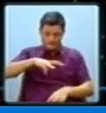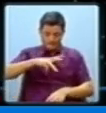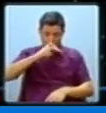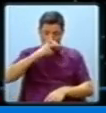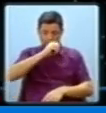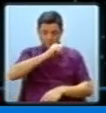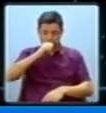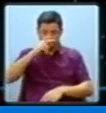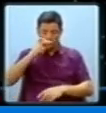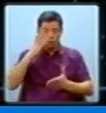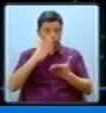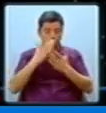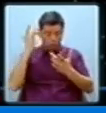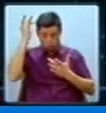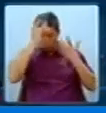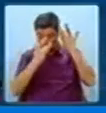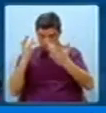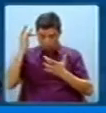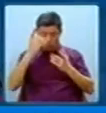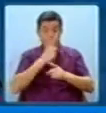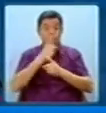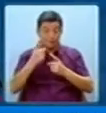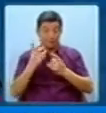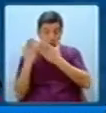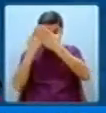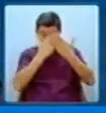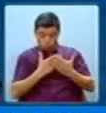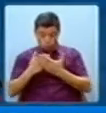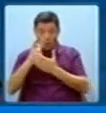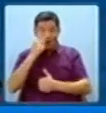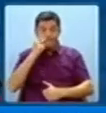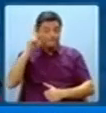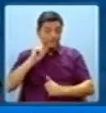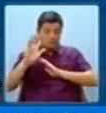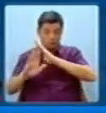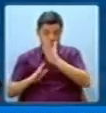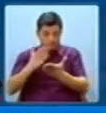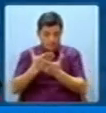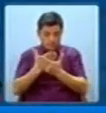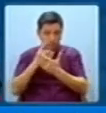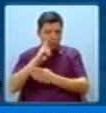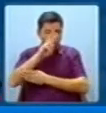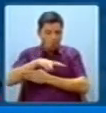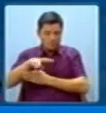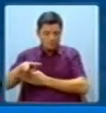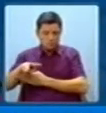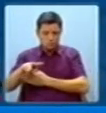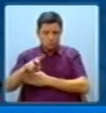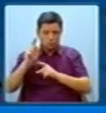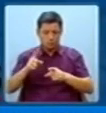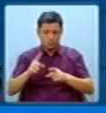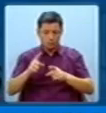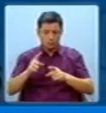teoria. Até agora. Porque neste estudo, e aquela menina que nós vimos há bocado apresentou dados, observações feitas pelo Hubble, num enxame